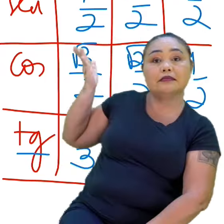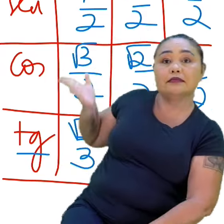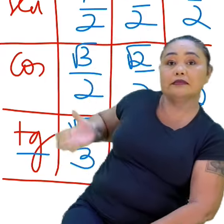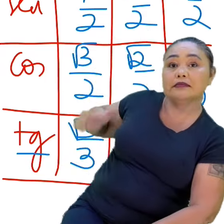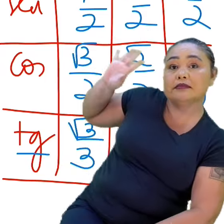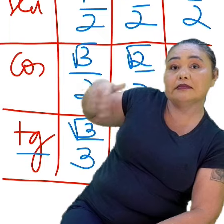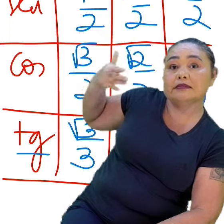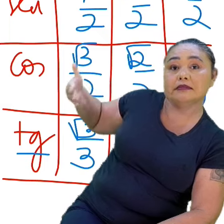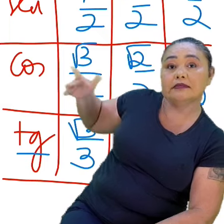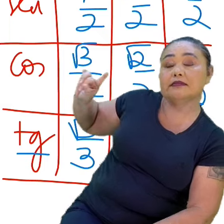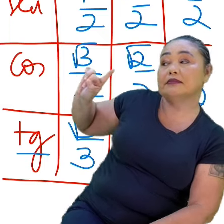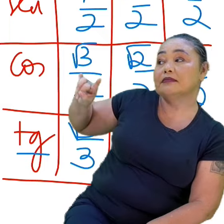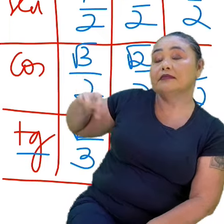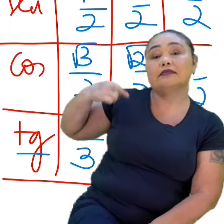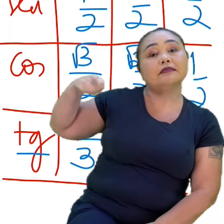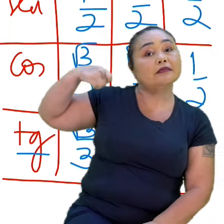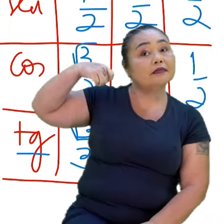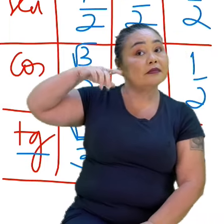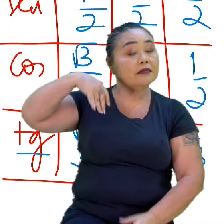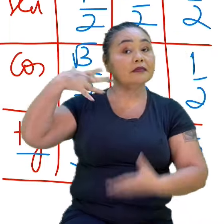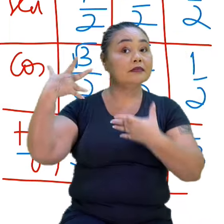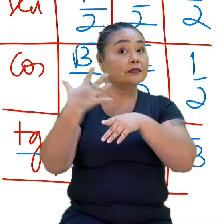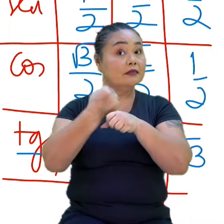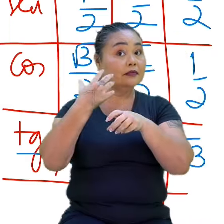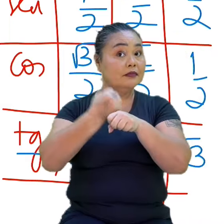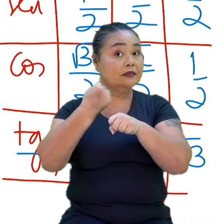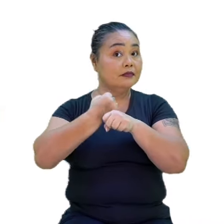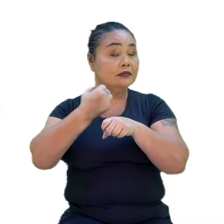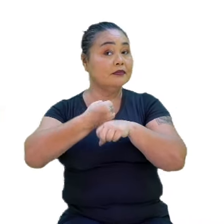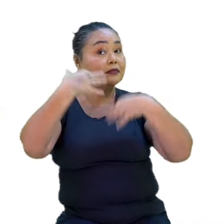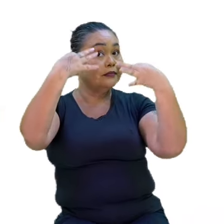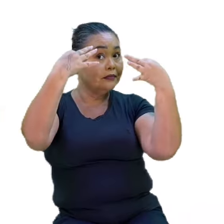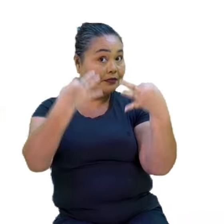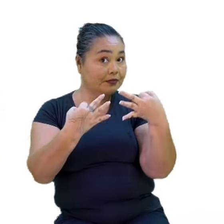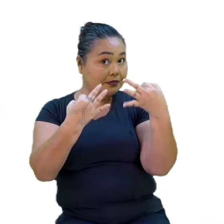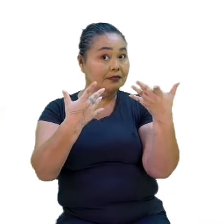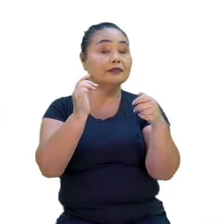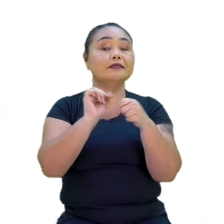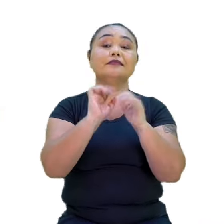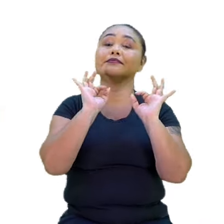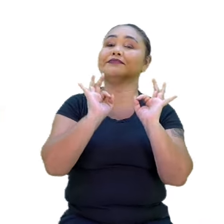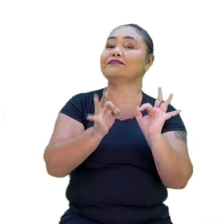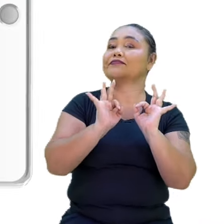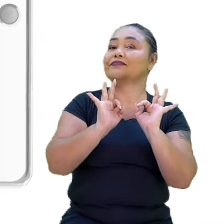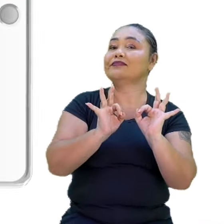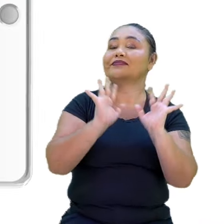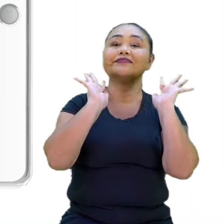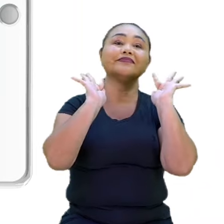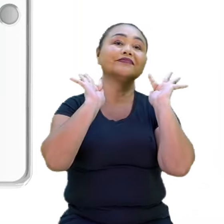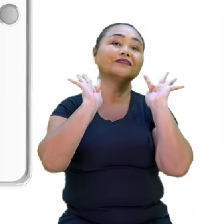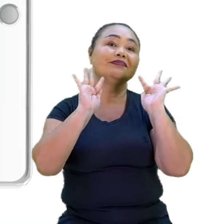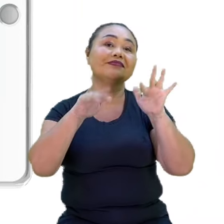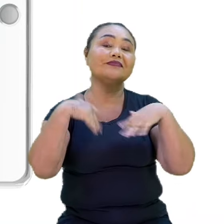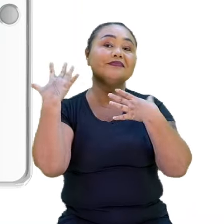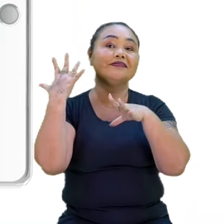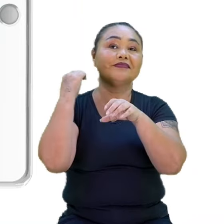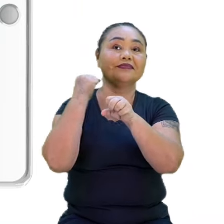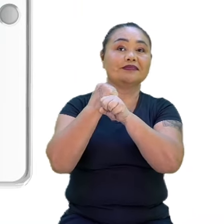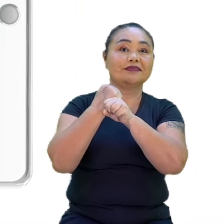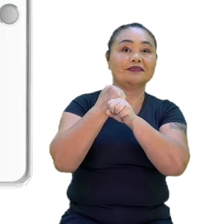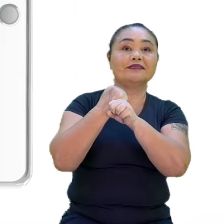trigonométrica vai te ajudar nos cálculos Com certeza certo C finalizando Então nossa revisão vamos para a